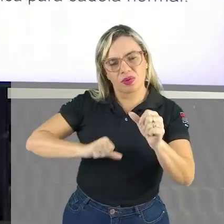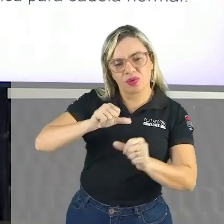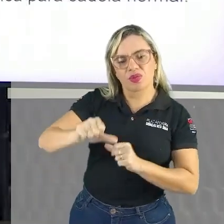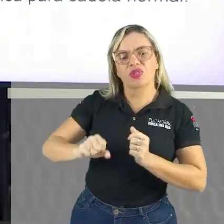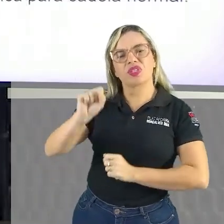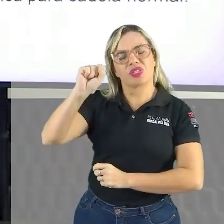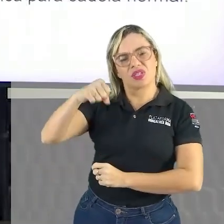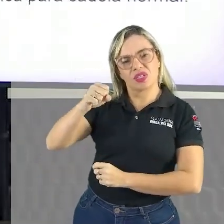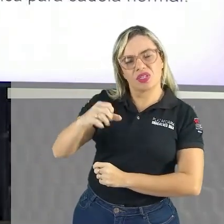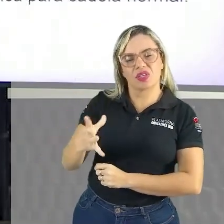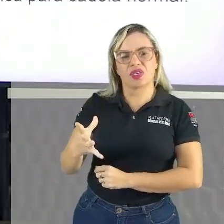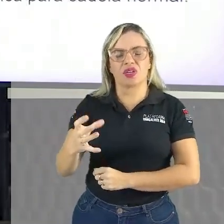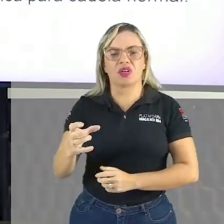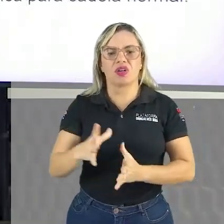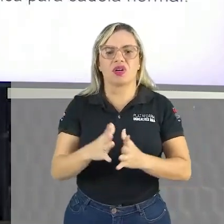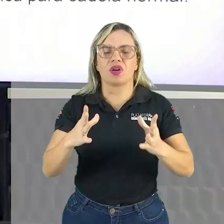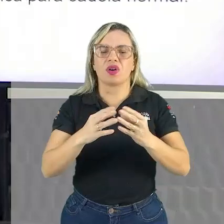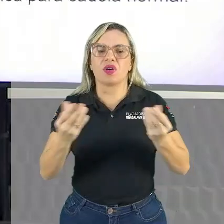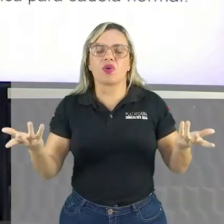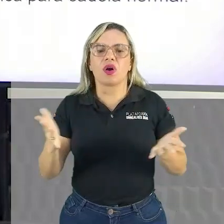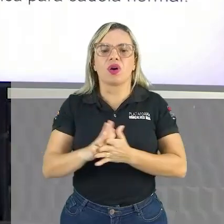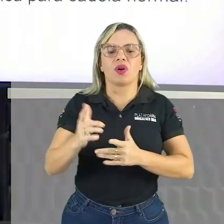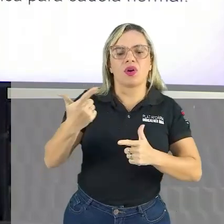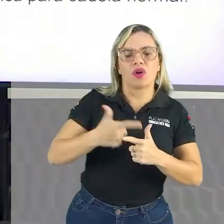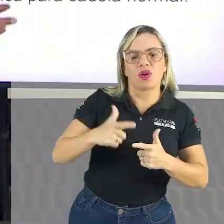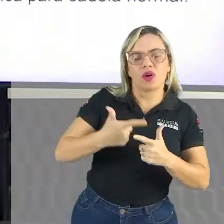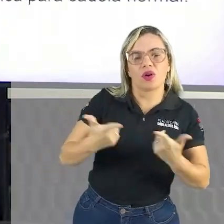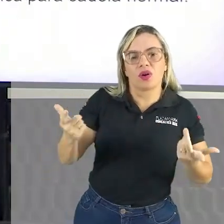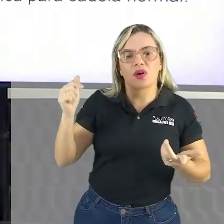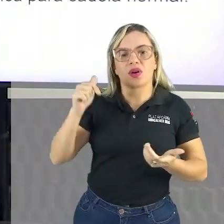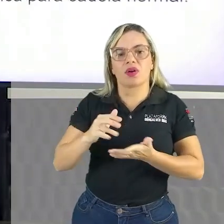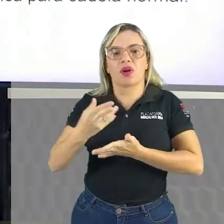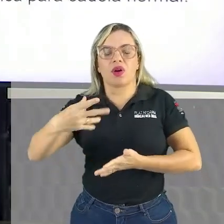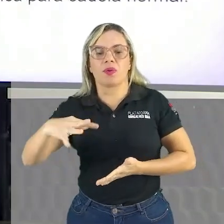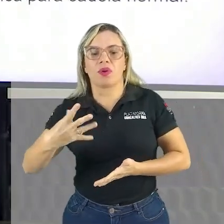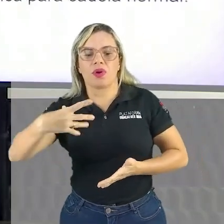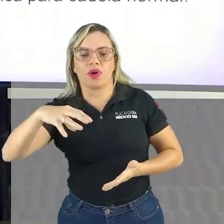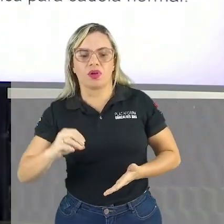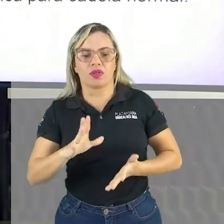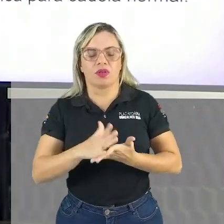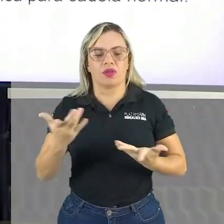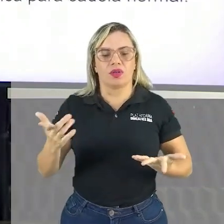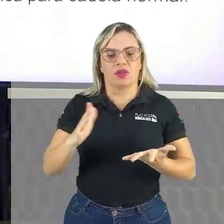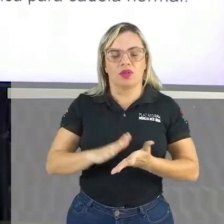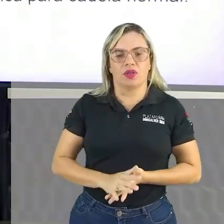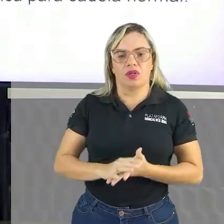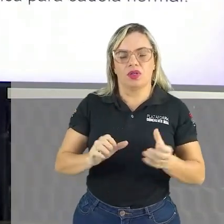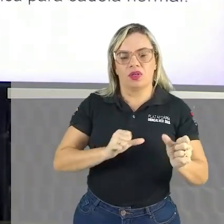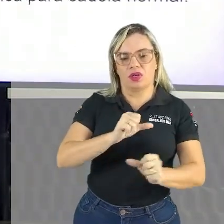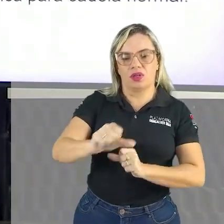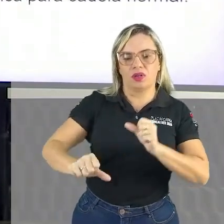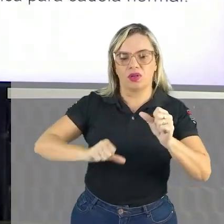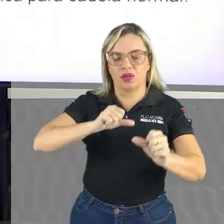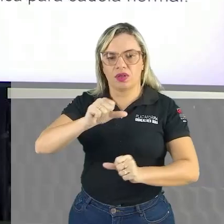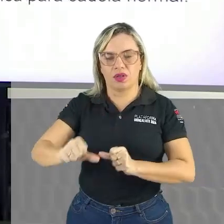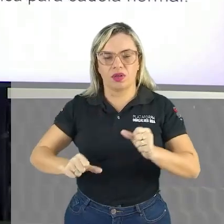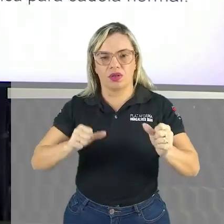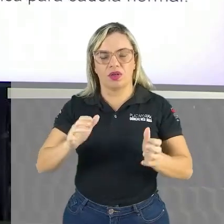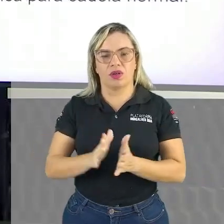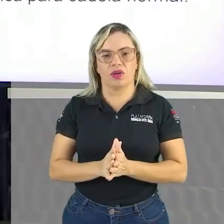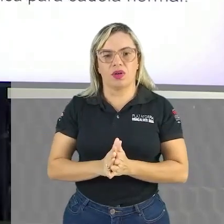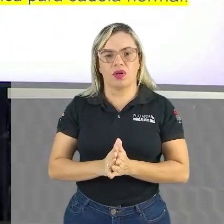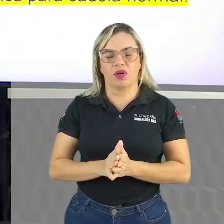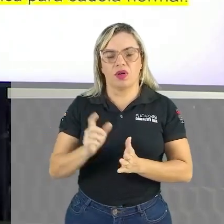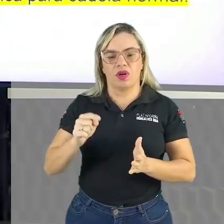o texto está falando? Qual o problema? Ramificação. Logo, se tu modificar a cadeia para uma